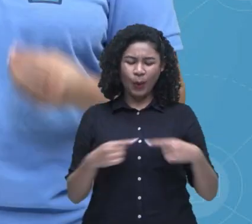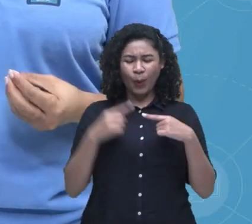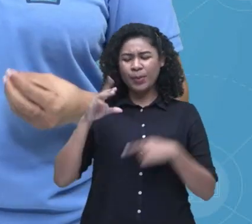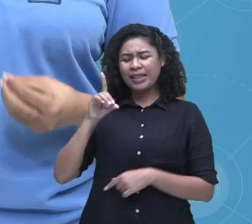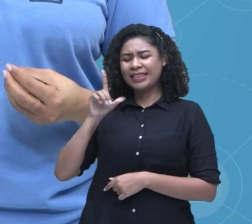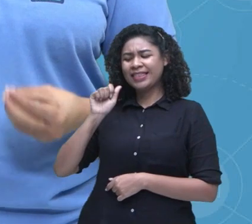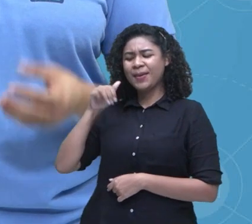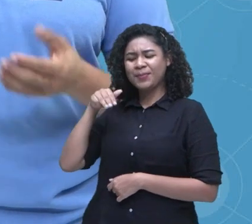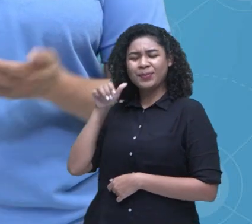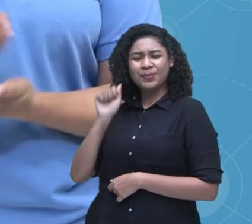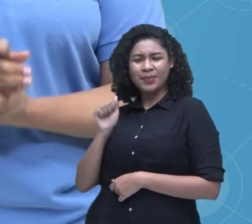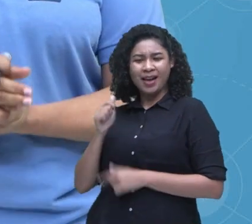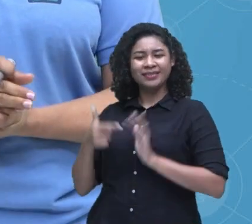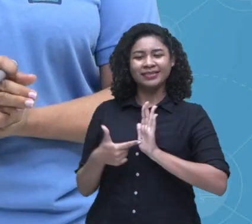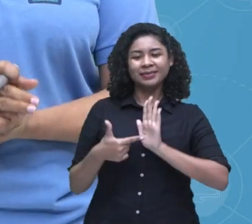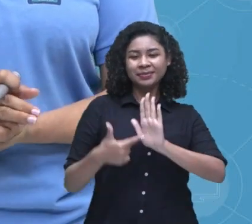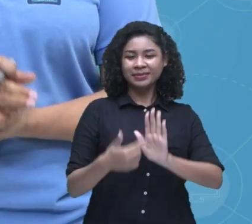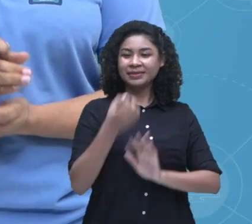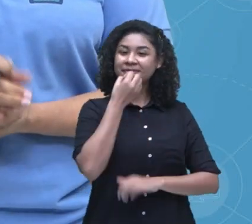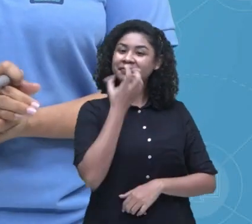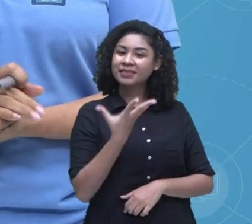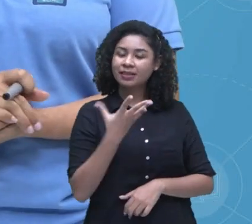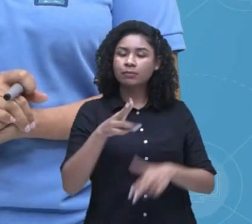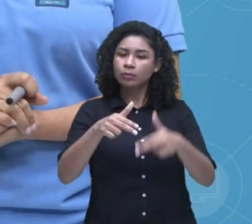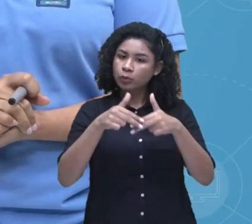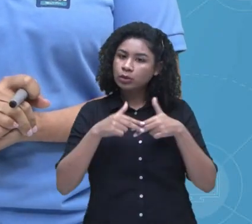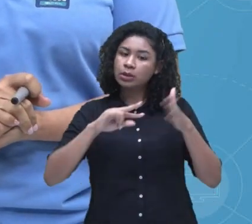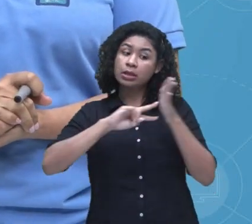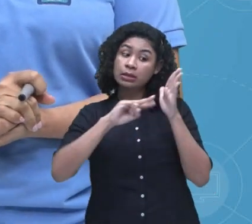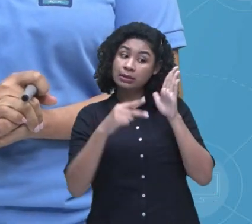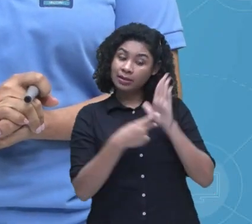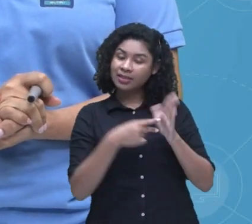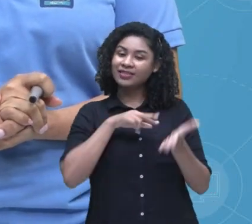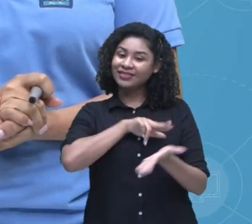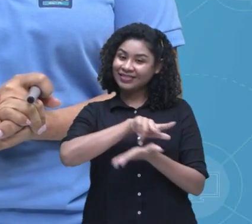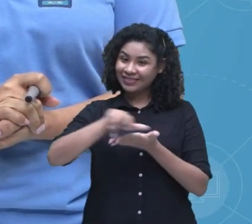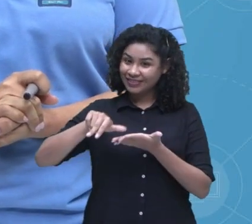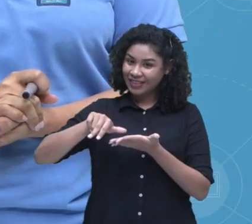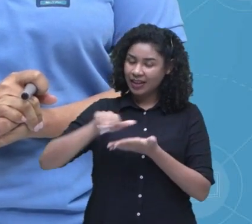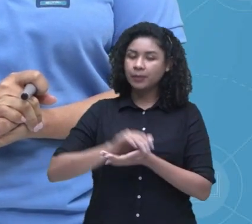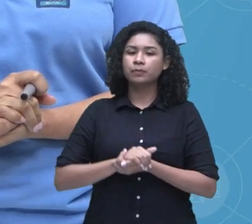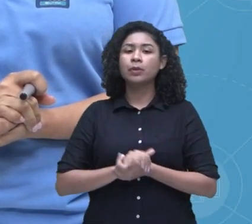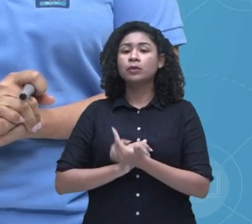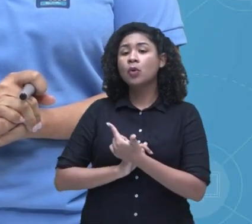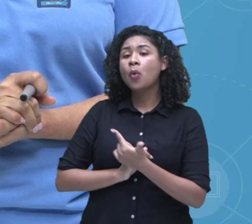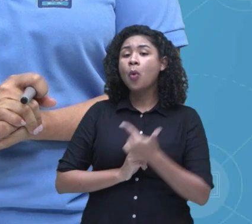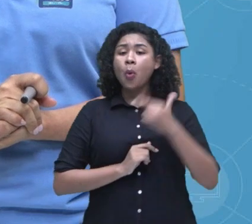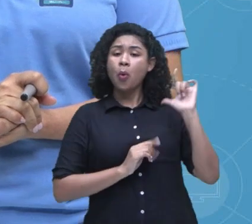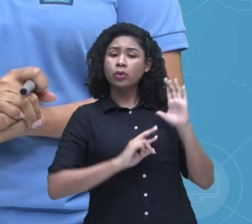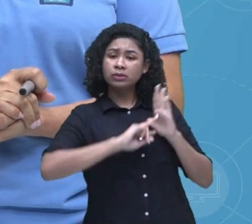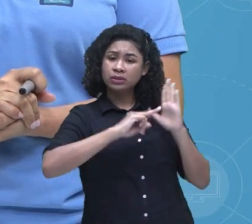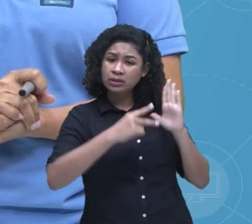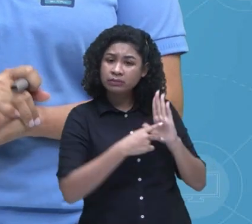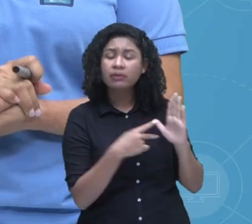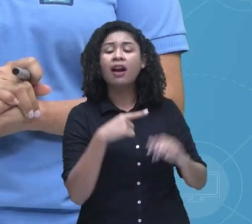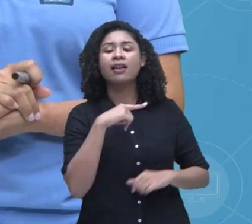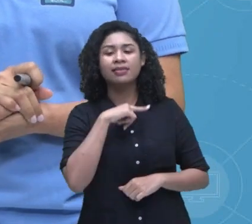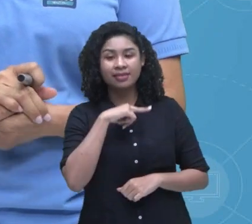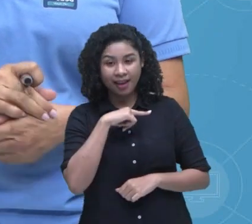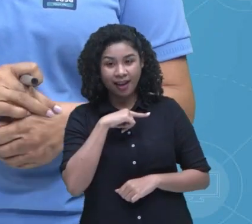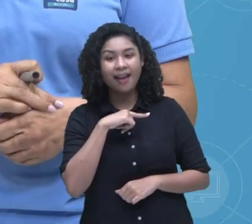bem apresentada. Então, tem esse sentido para dama. E tem outro sentido, dama. Qual